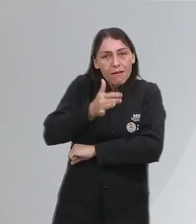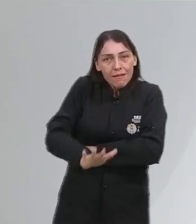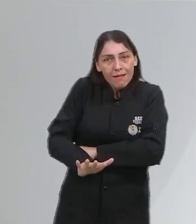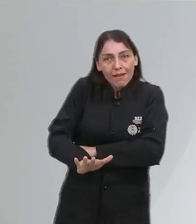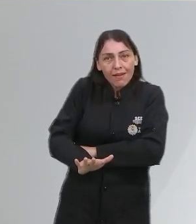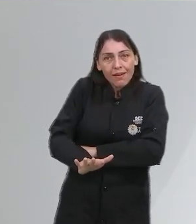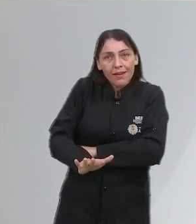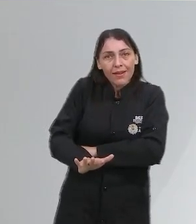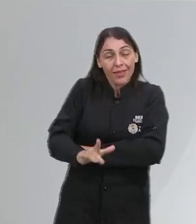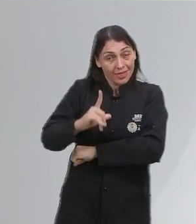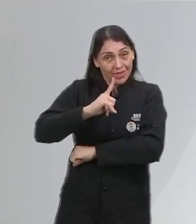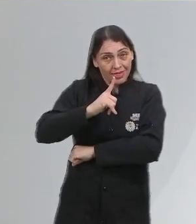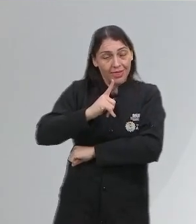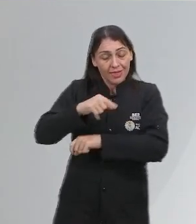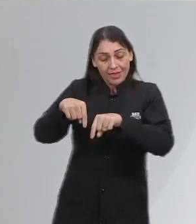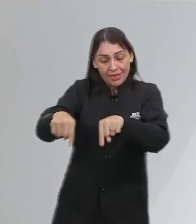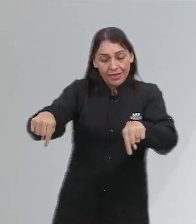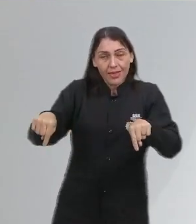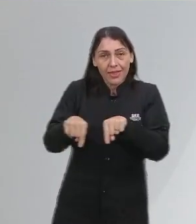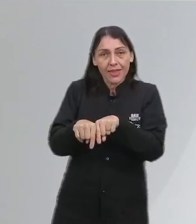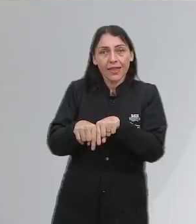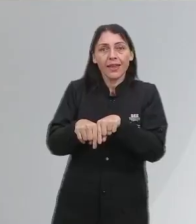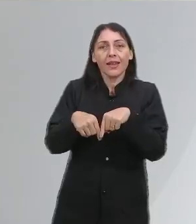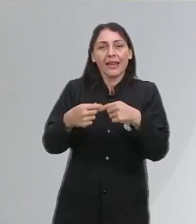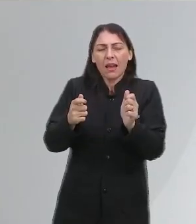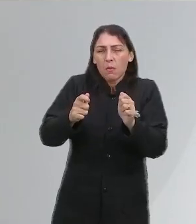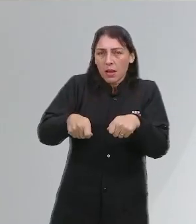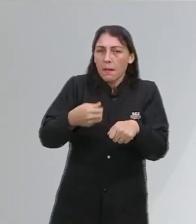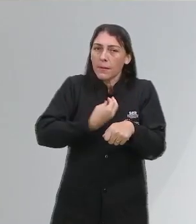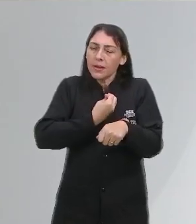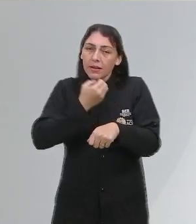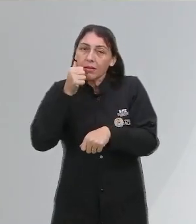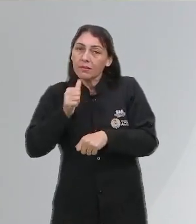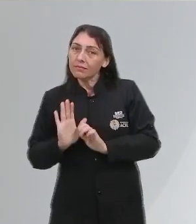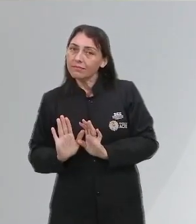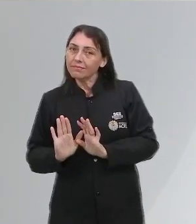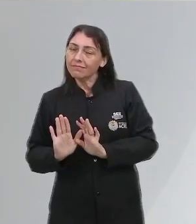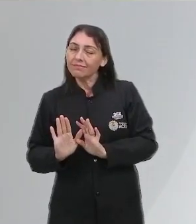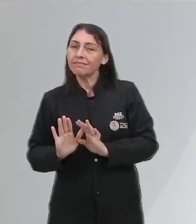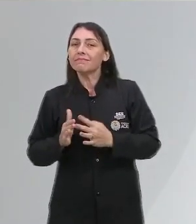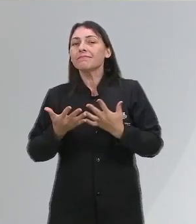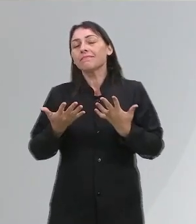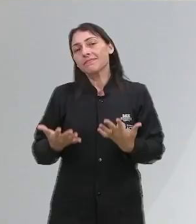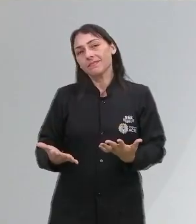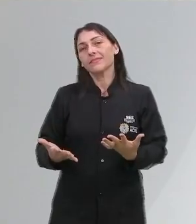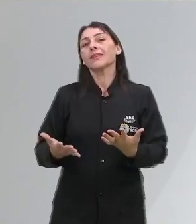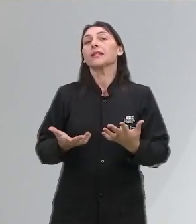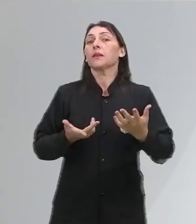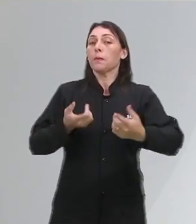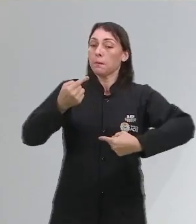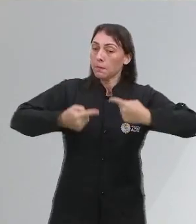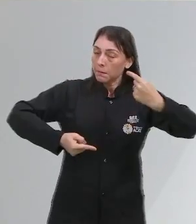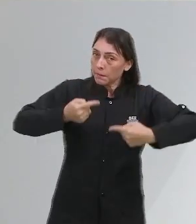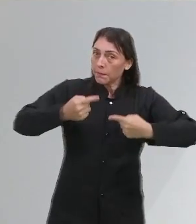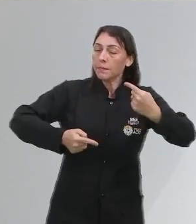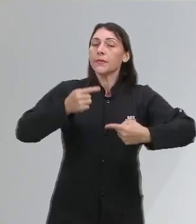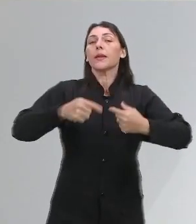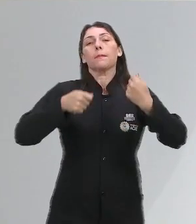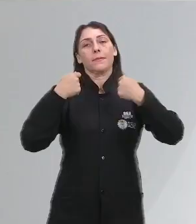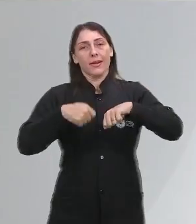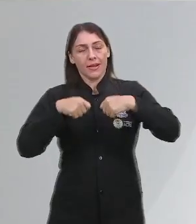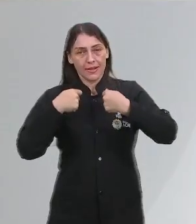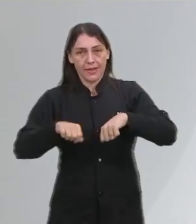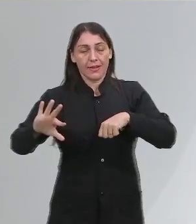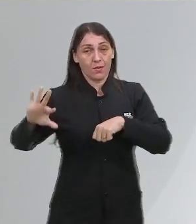tem salas, turmas, digamos assim, elas permitem a participação de meninas. Então, é esse tipo de políticas, esses tipos de condutas que devem